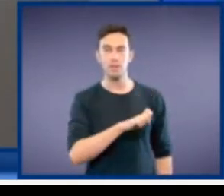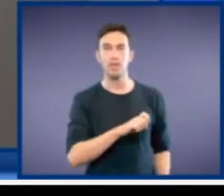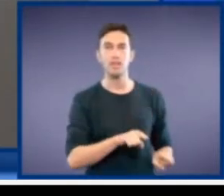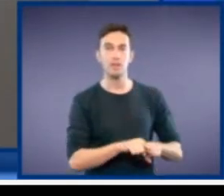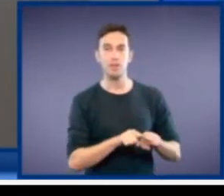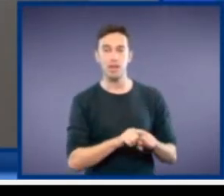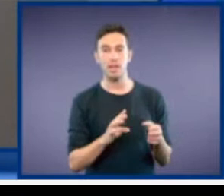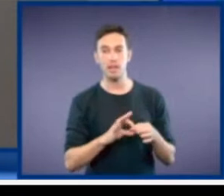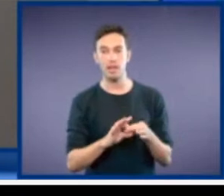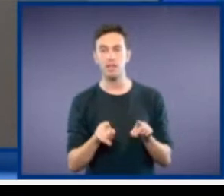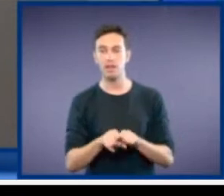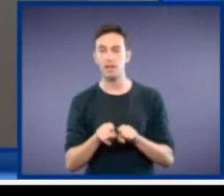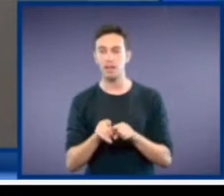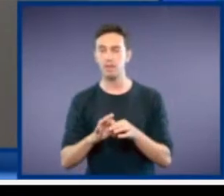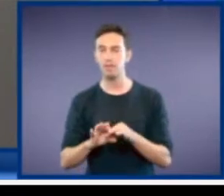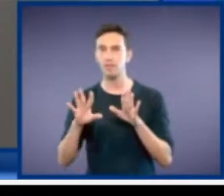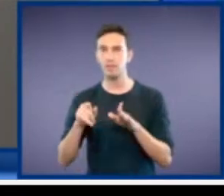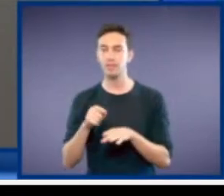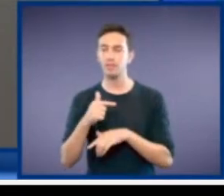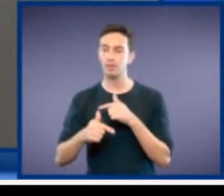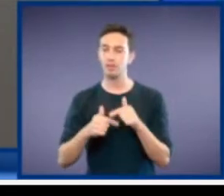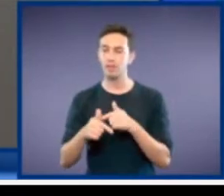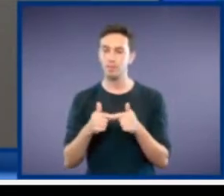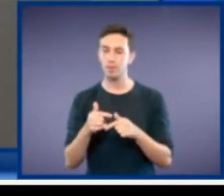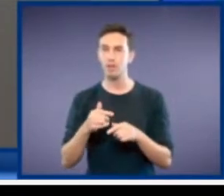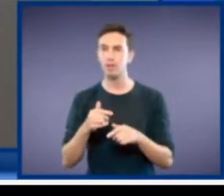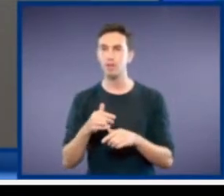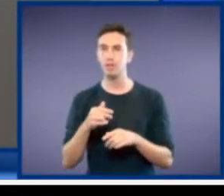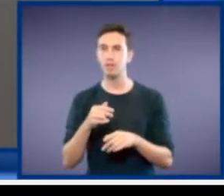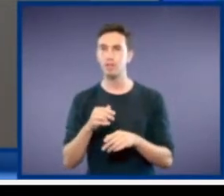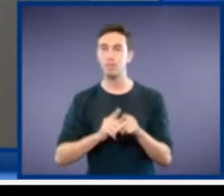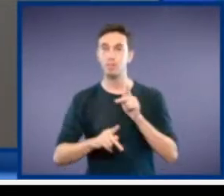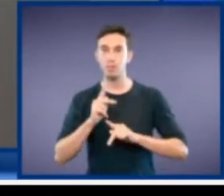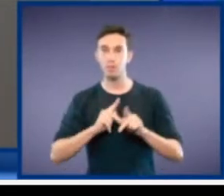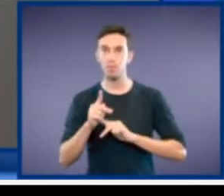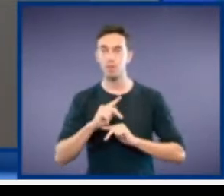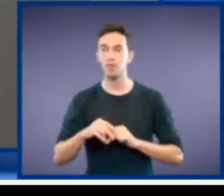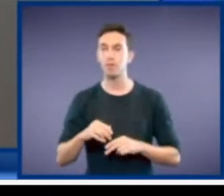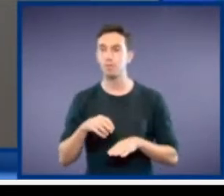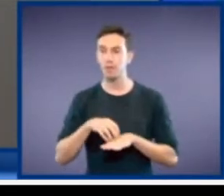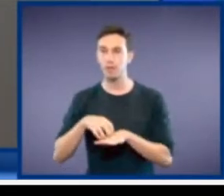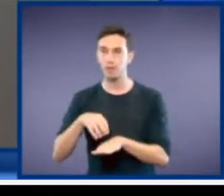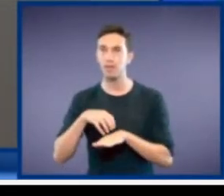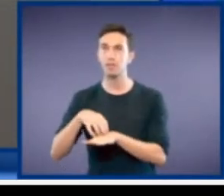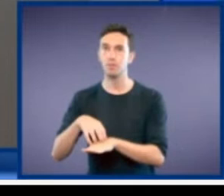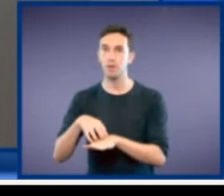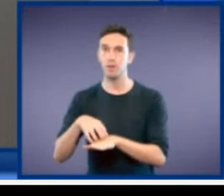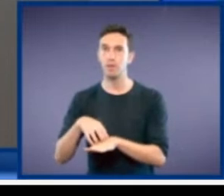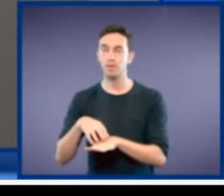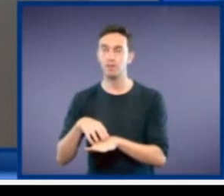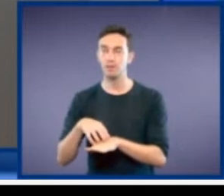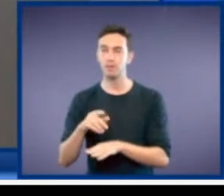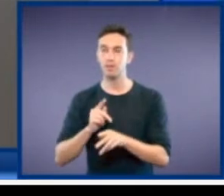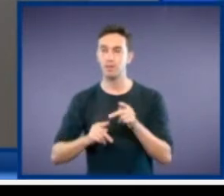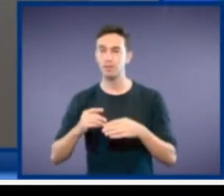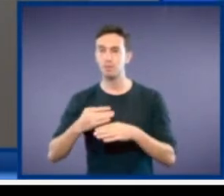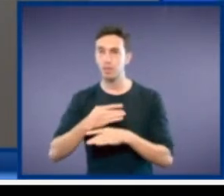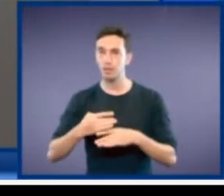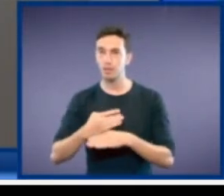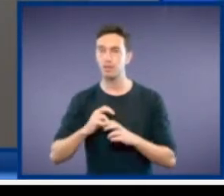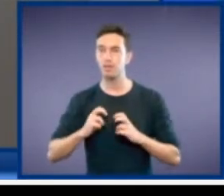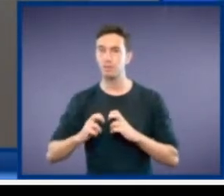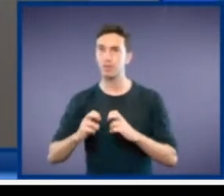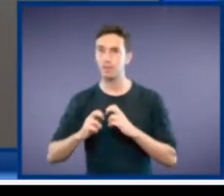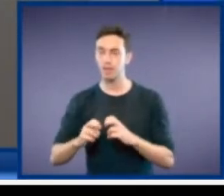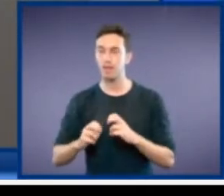concessão comum do Serviço Público de Transporte Metroferroviário de Passageiros na região metropolitana de Belo Horizonte, Minas